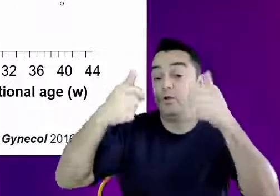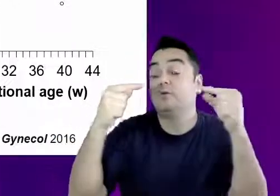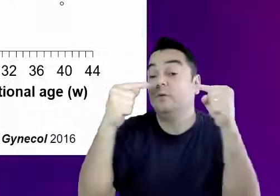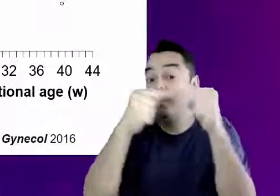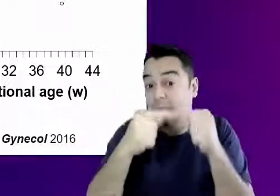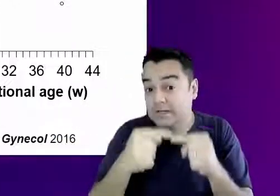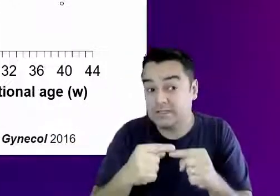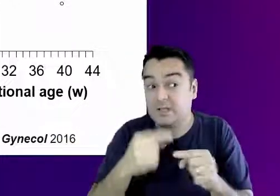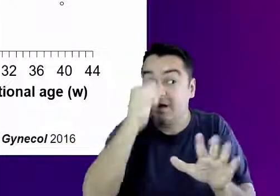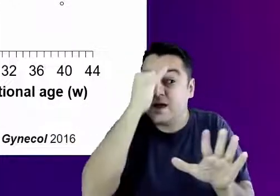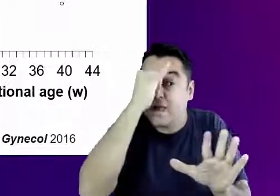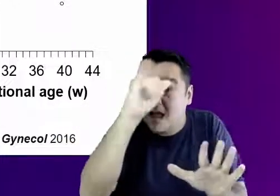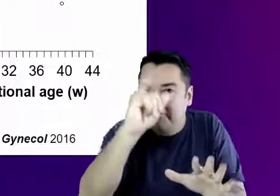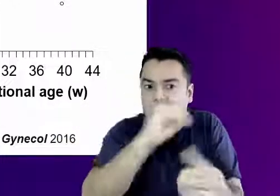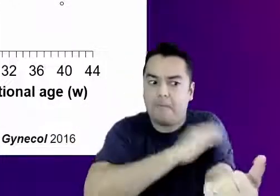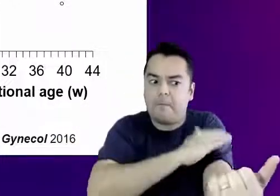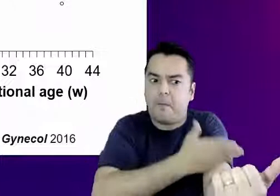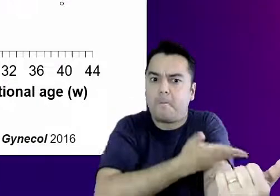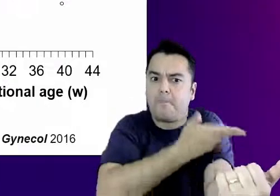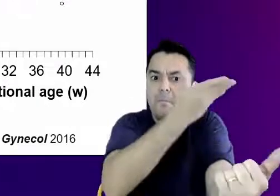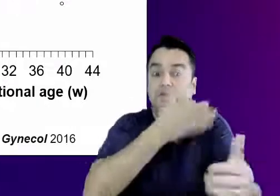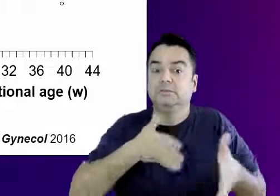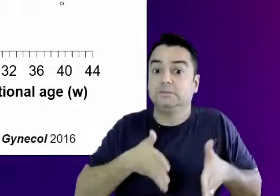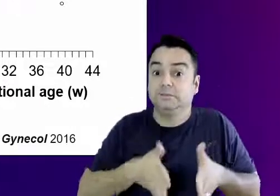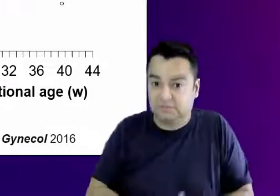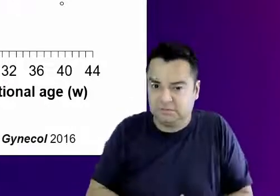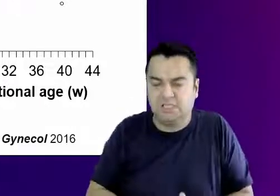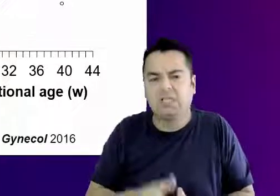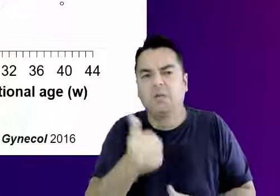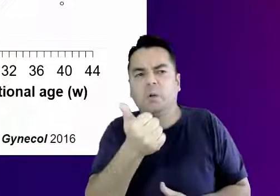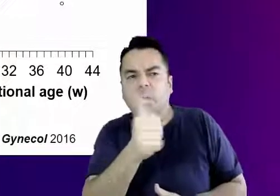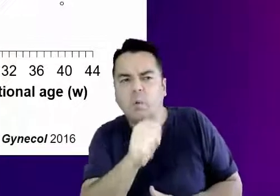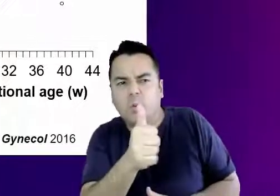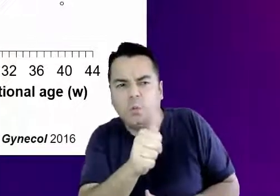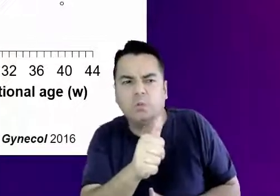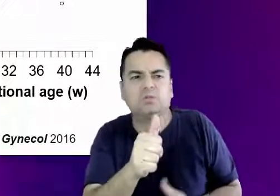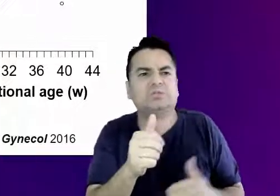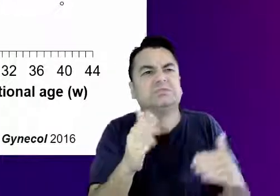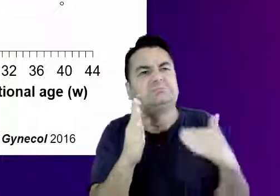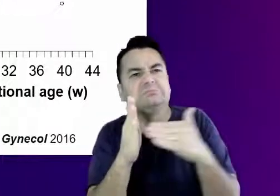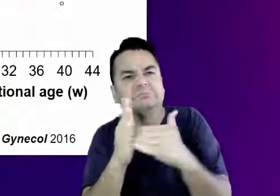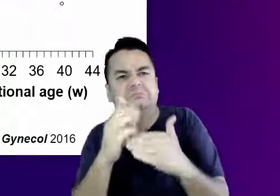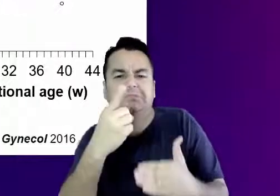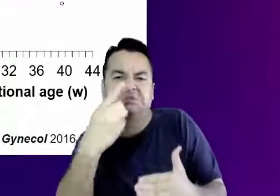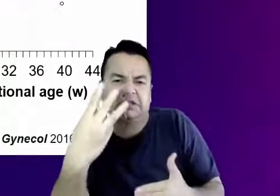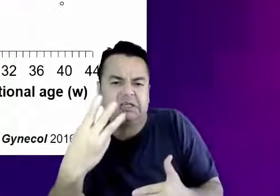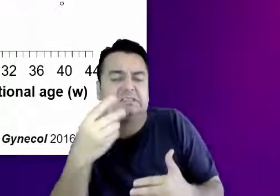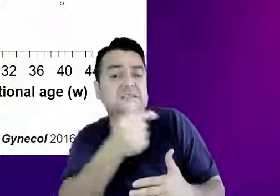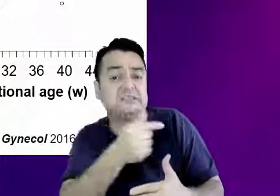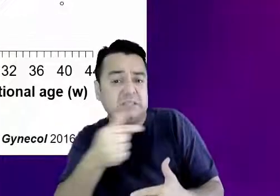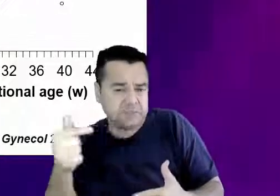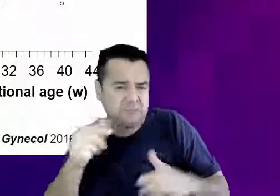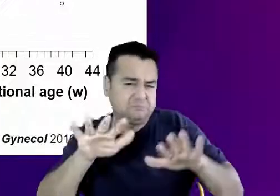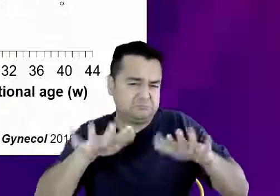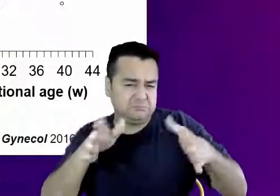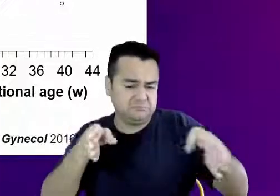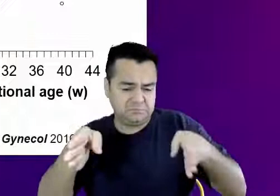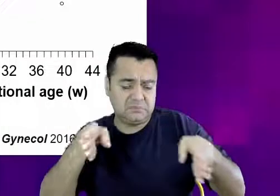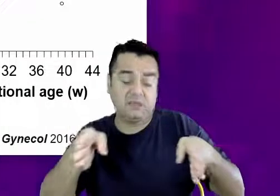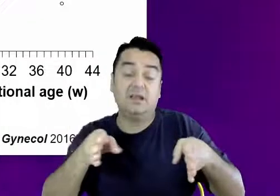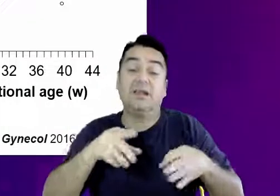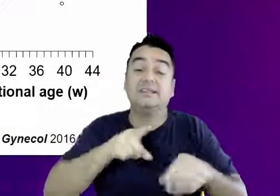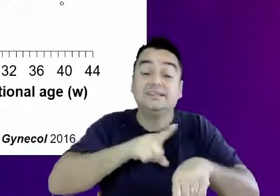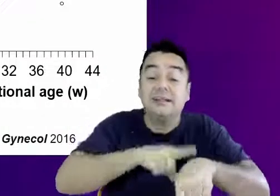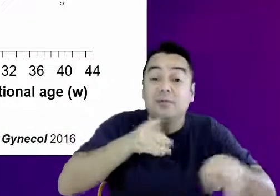primeiro trimestre da gestação, entre 11 semanas e 13 semanas mais 6 dias, a mesma época em que se faz a avaliação da